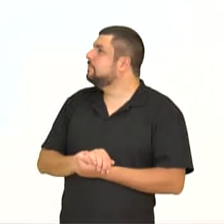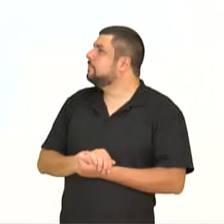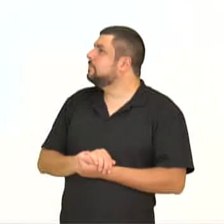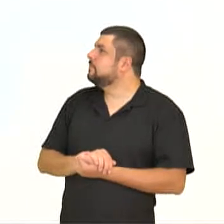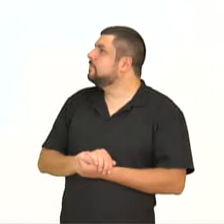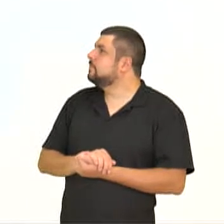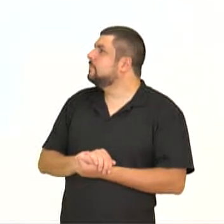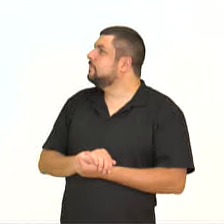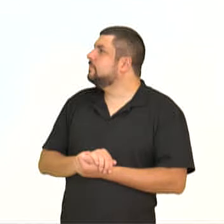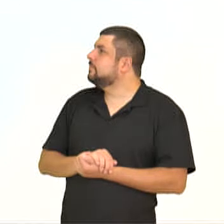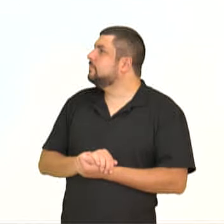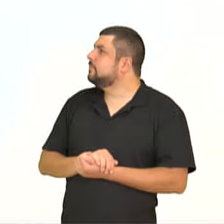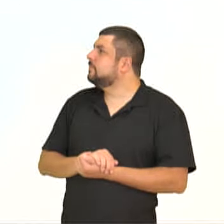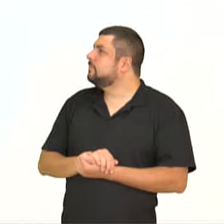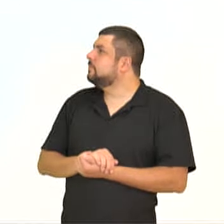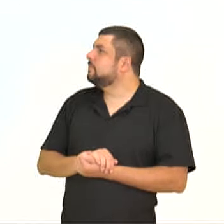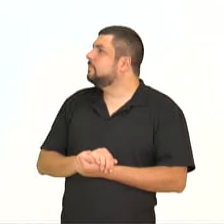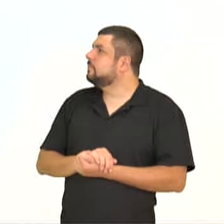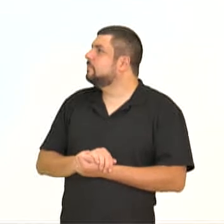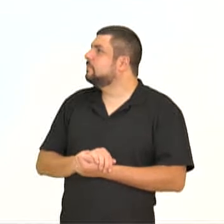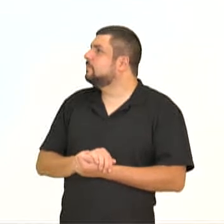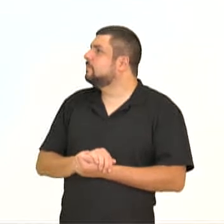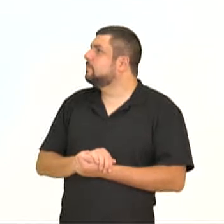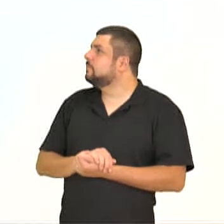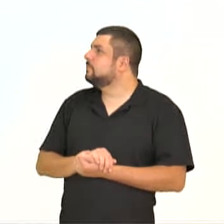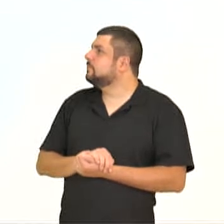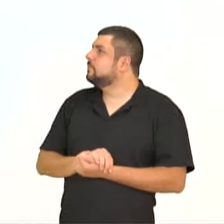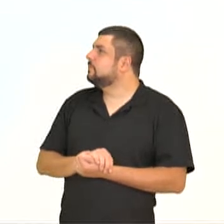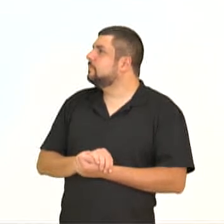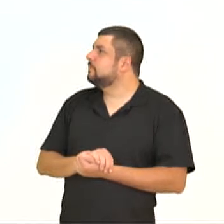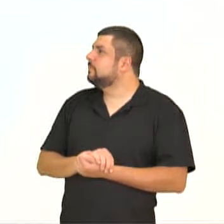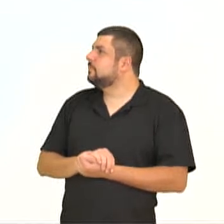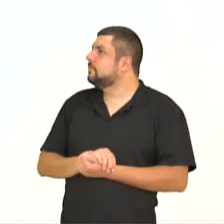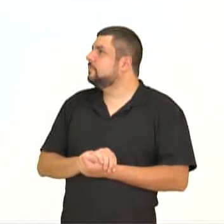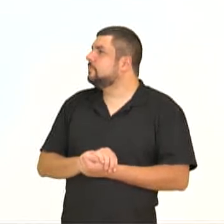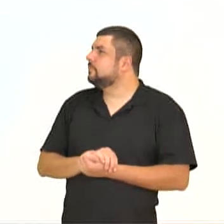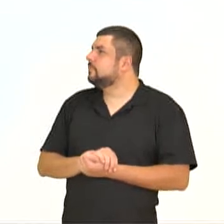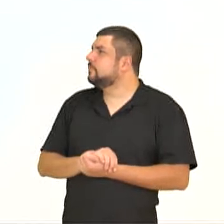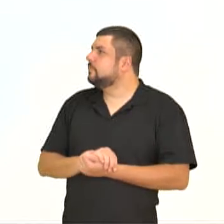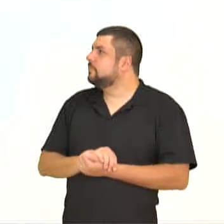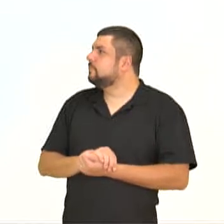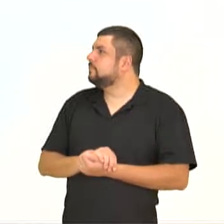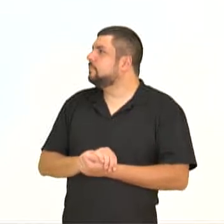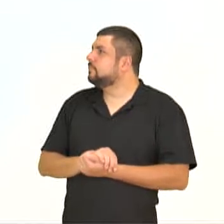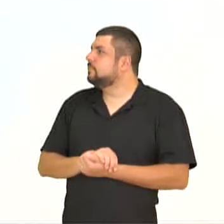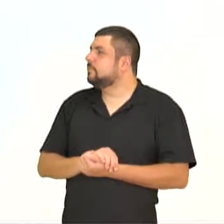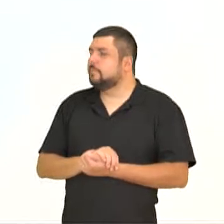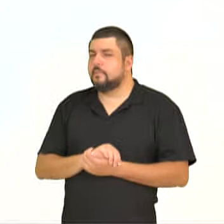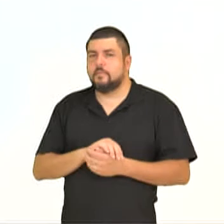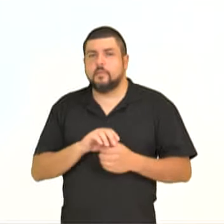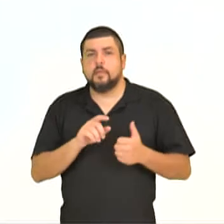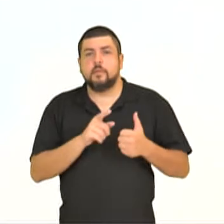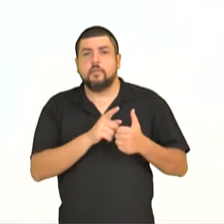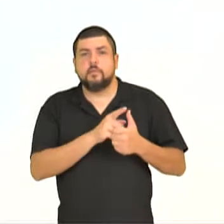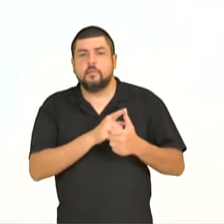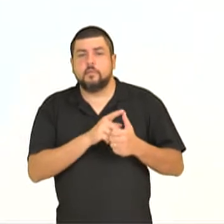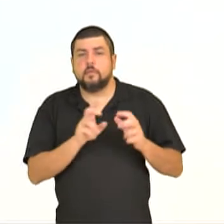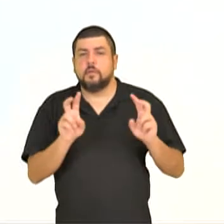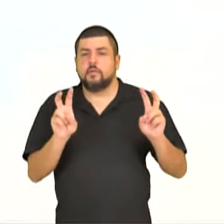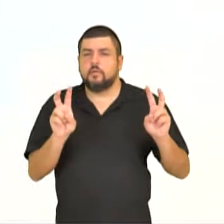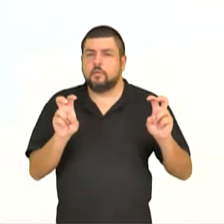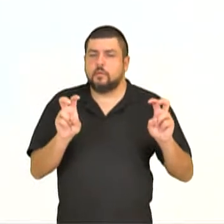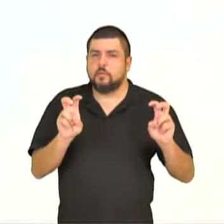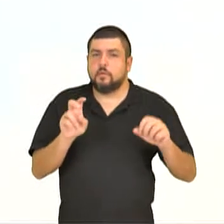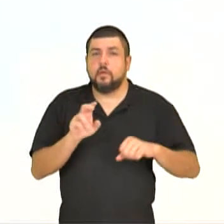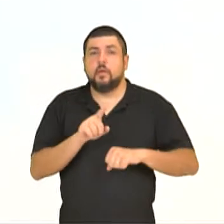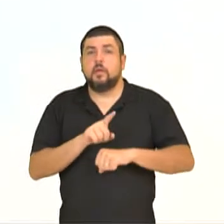alguna idea que remite a la intertextualidad. Primero, tema, tiempo,